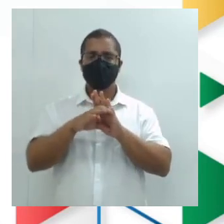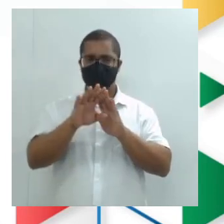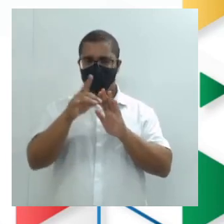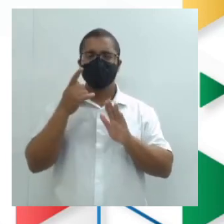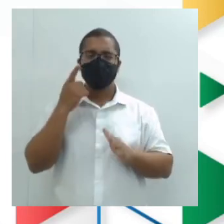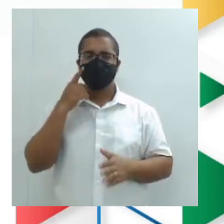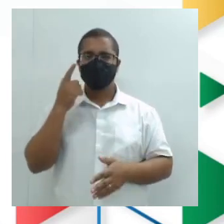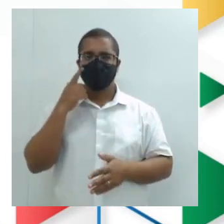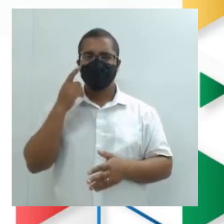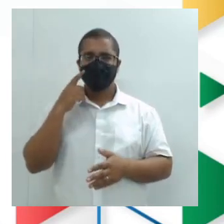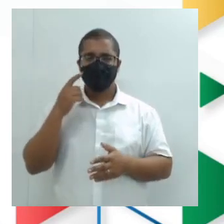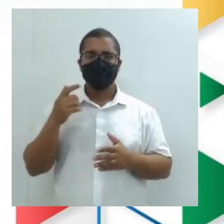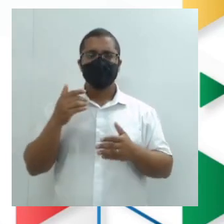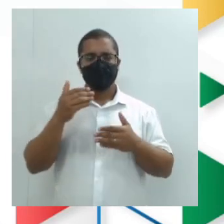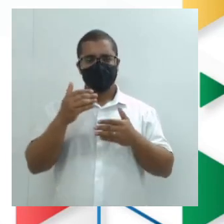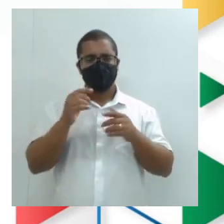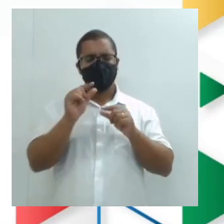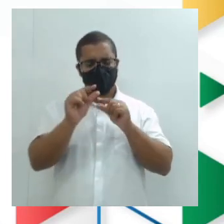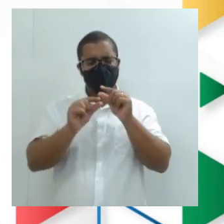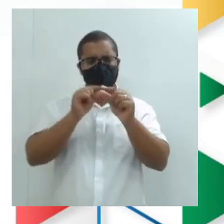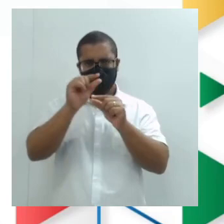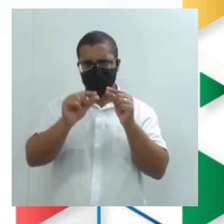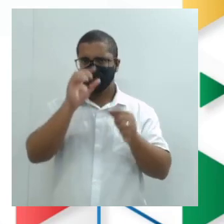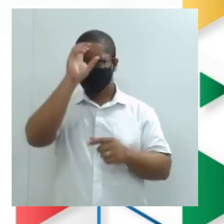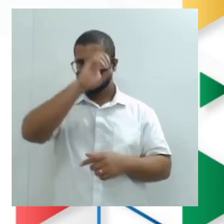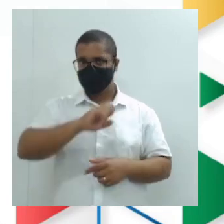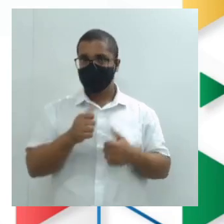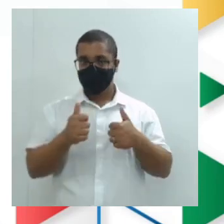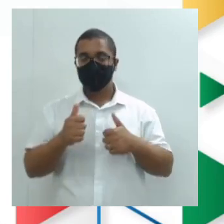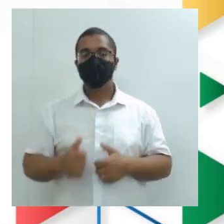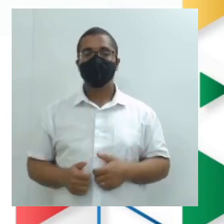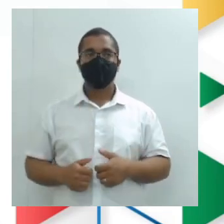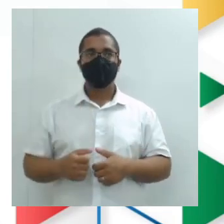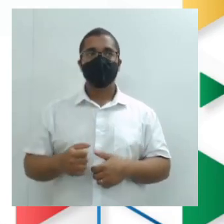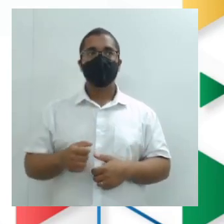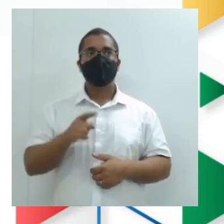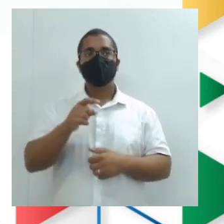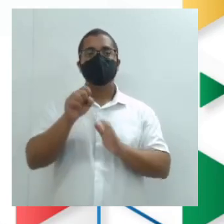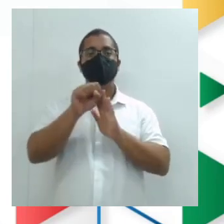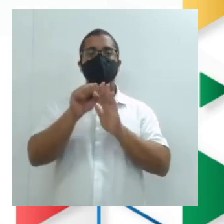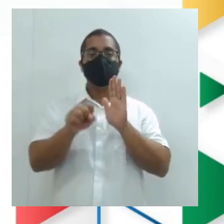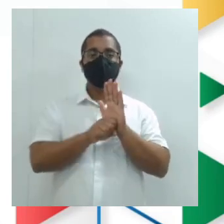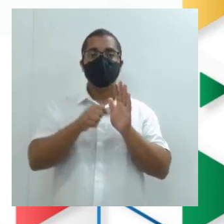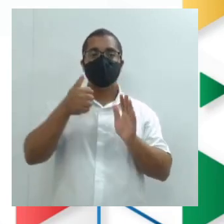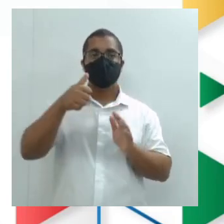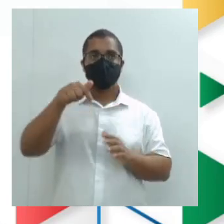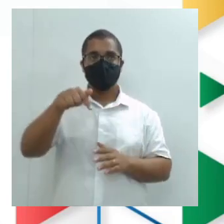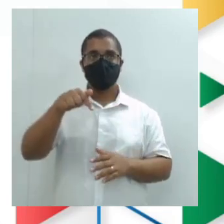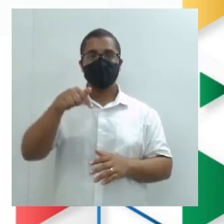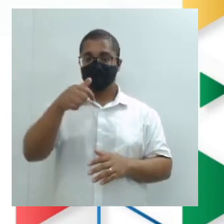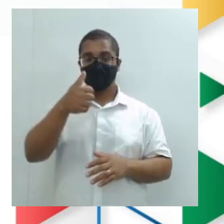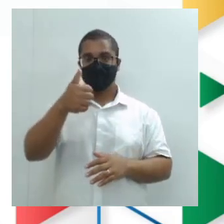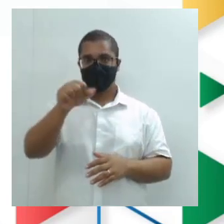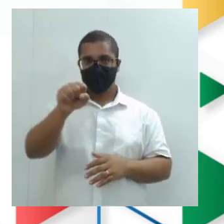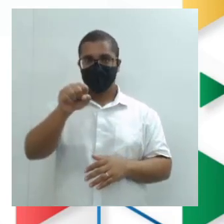comigo, passo a passo essa ideia, tá bom? Bom, no século XVIII, Isaac Newton reconheceu que os